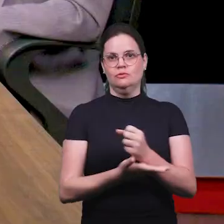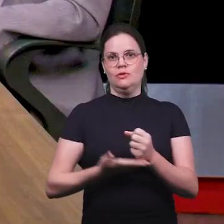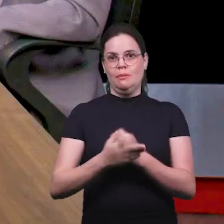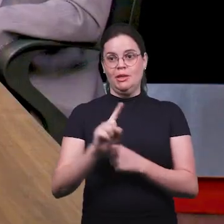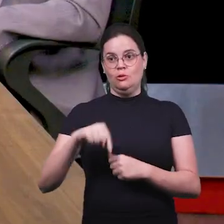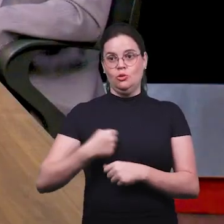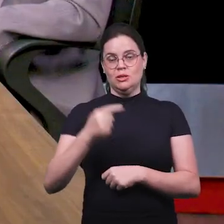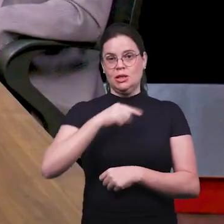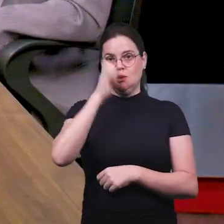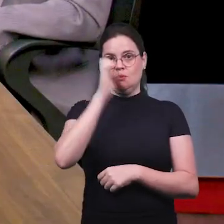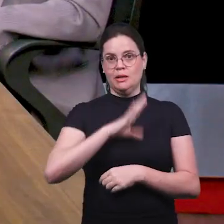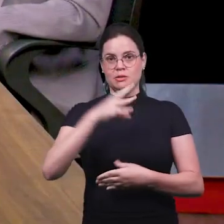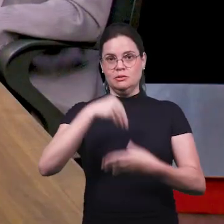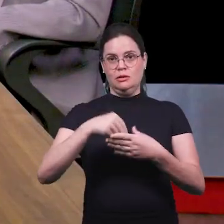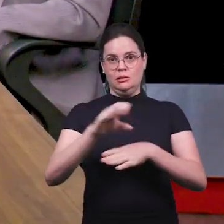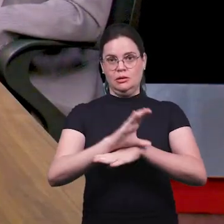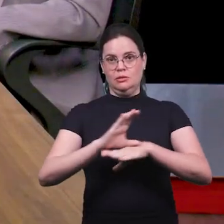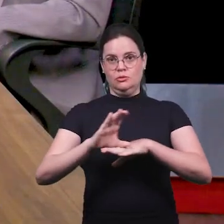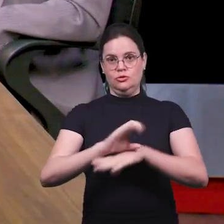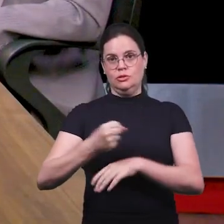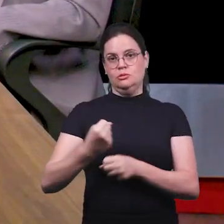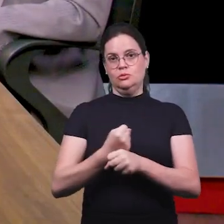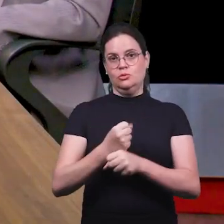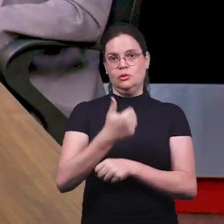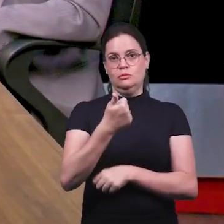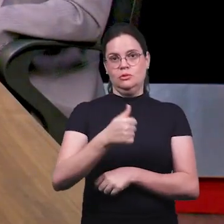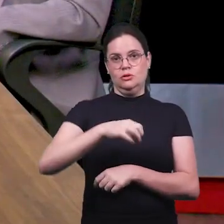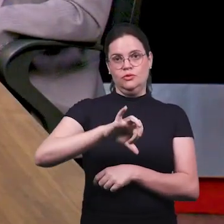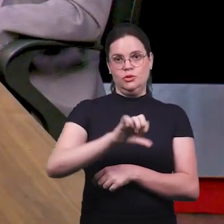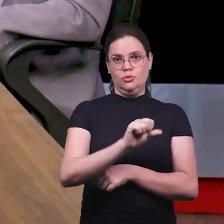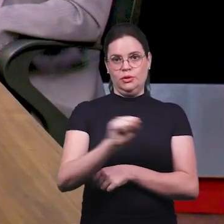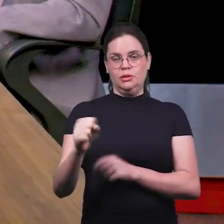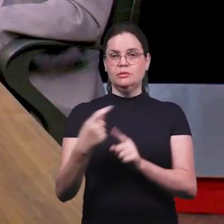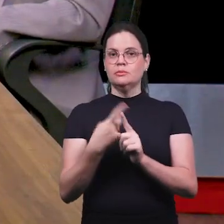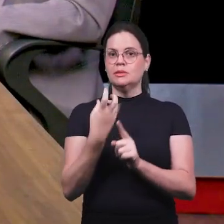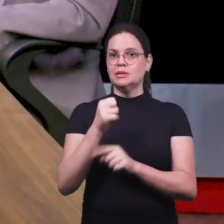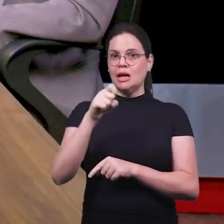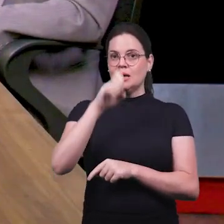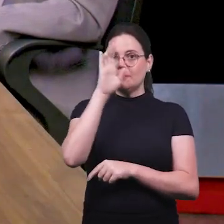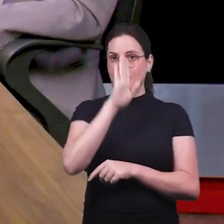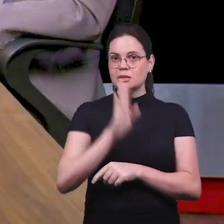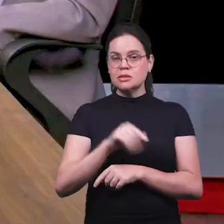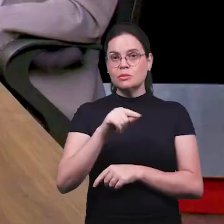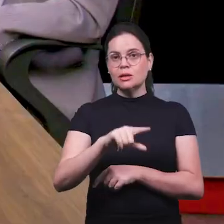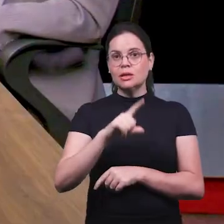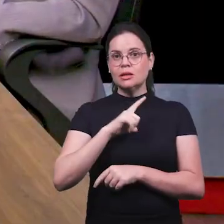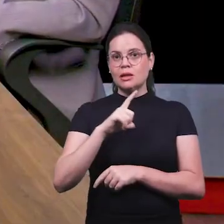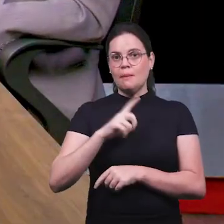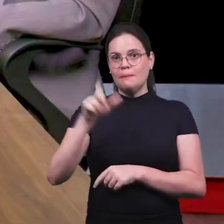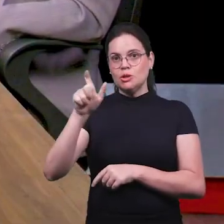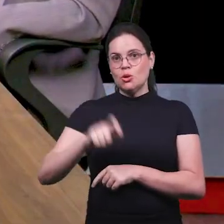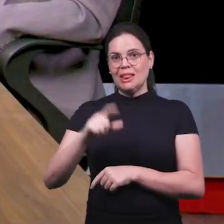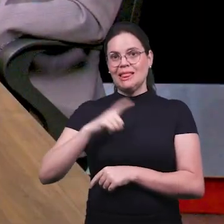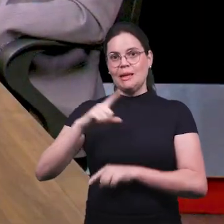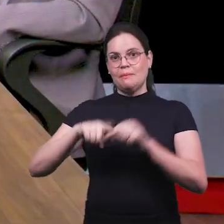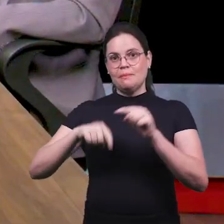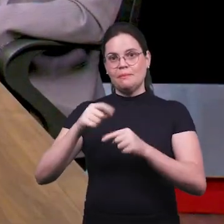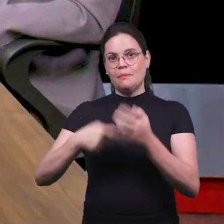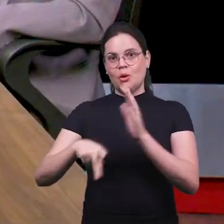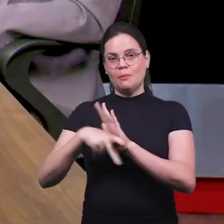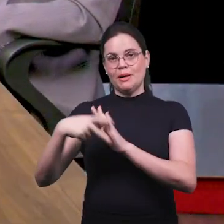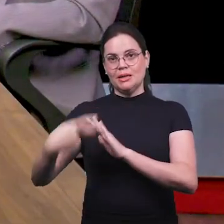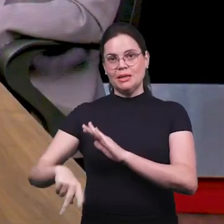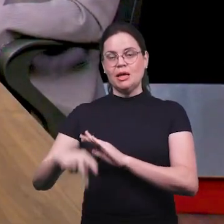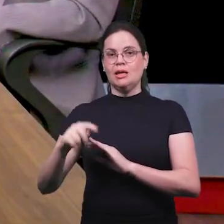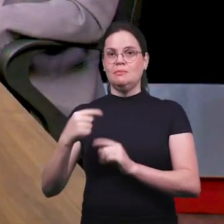88. Mas geralmente na legislação humana, quando uma pessoa ela quer deixar seus bens